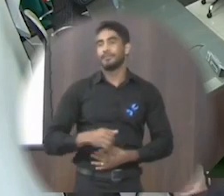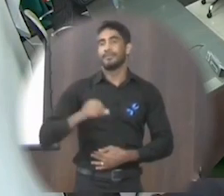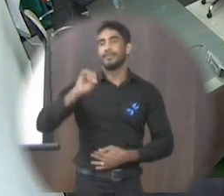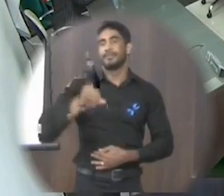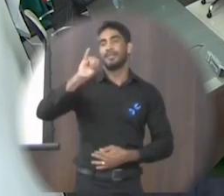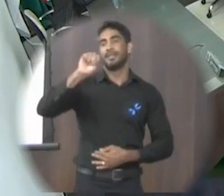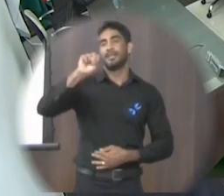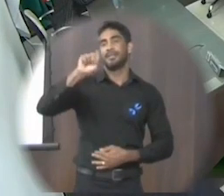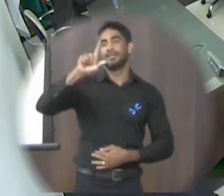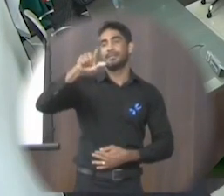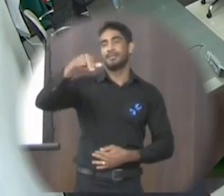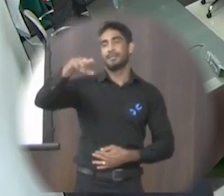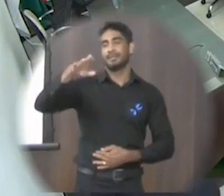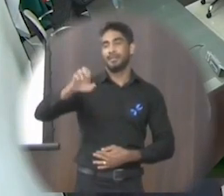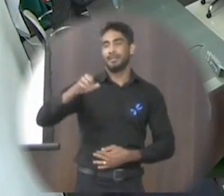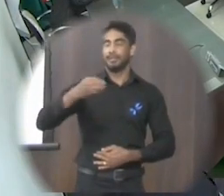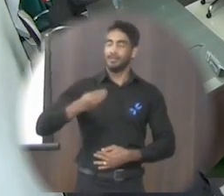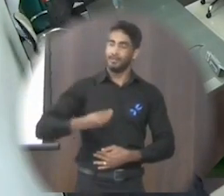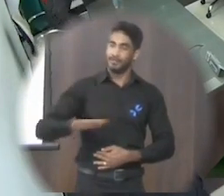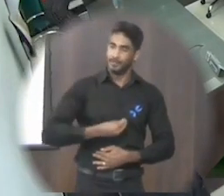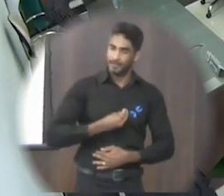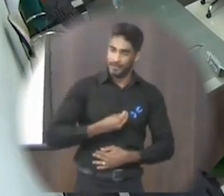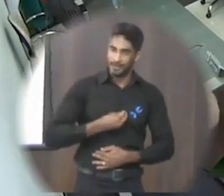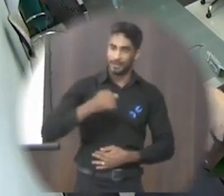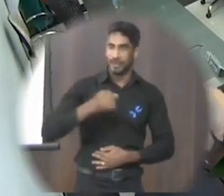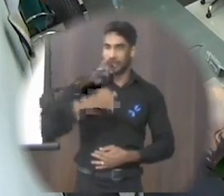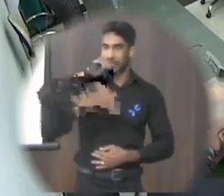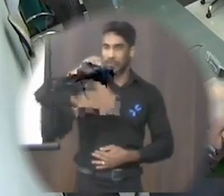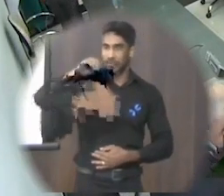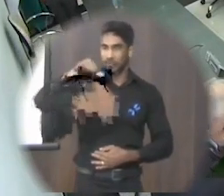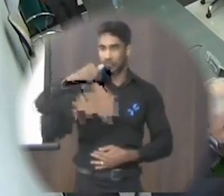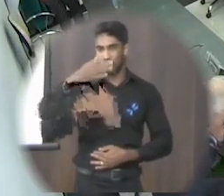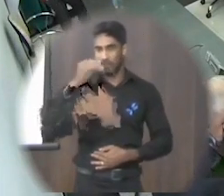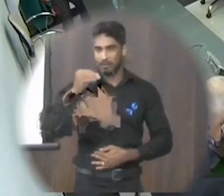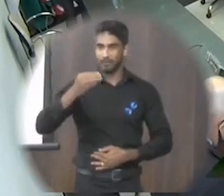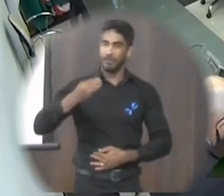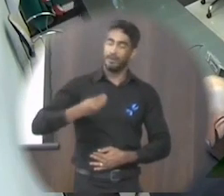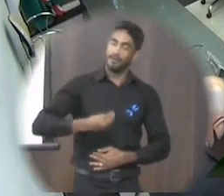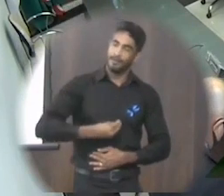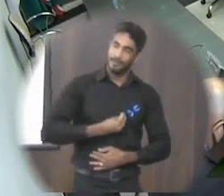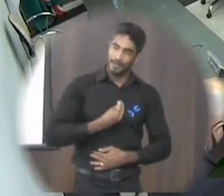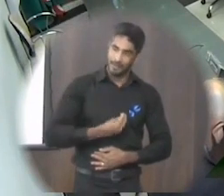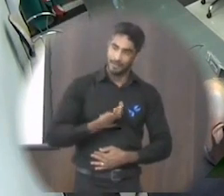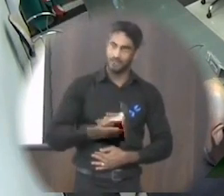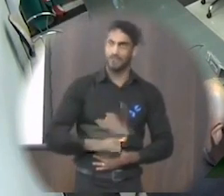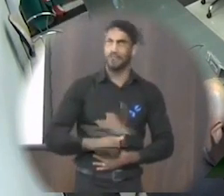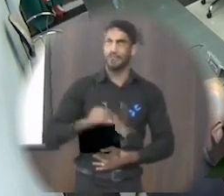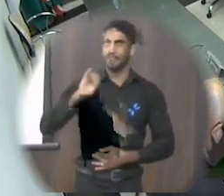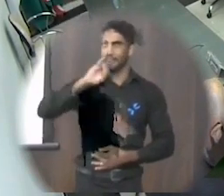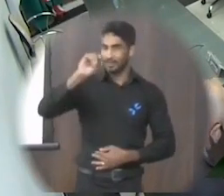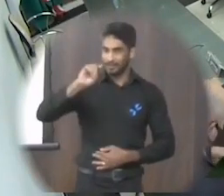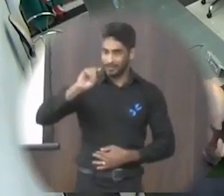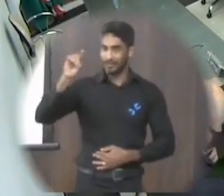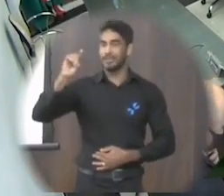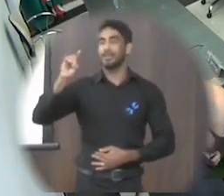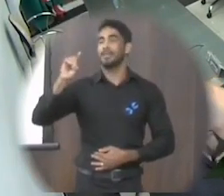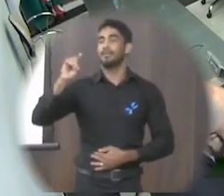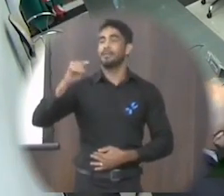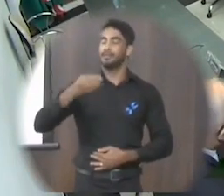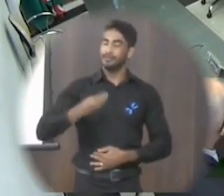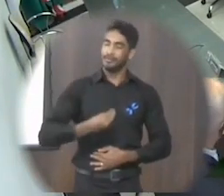Islane da Silva Pedro. Presente. João Pereira da Silva. José Tarcísio Mendes.